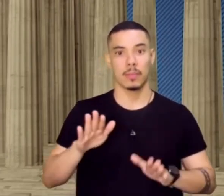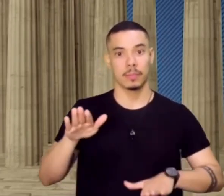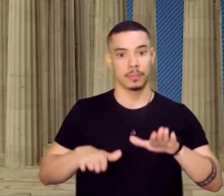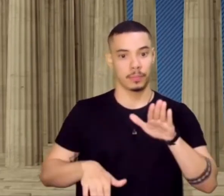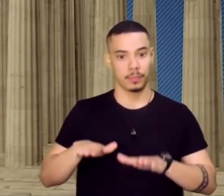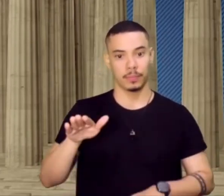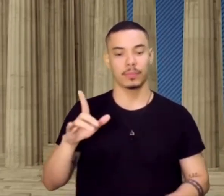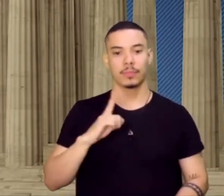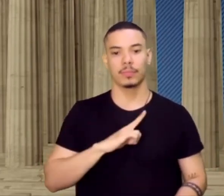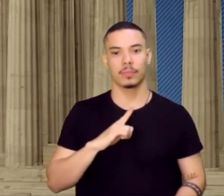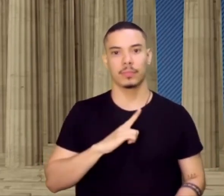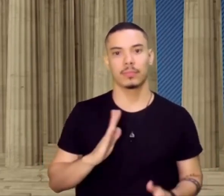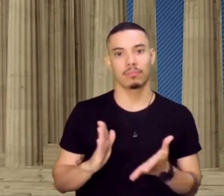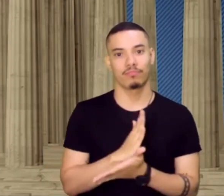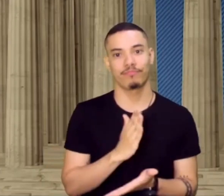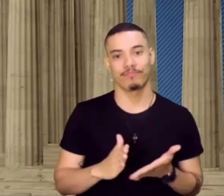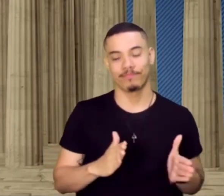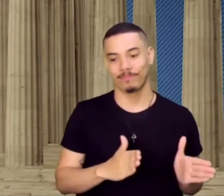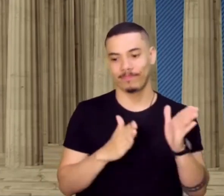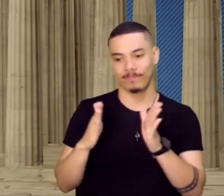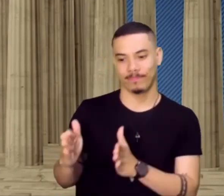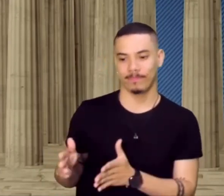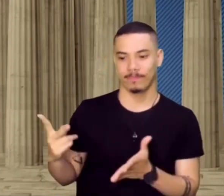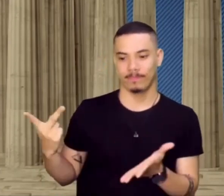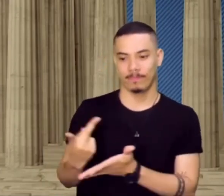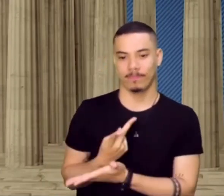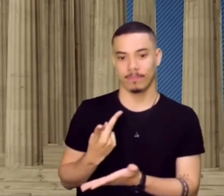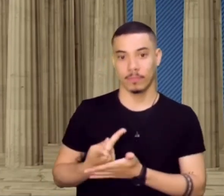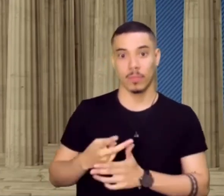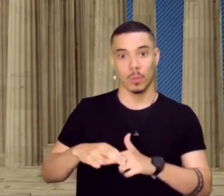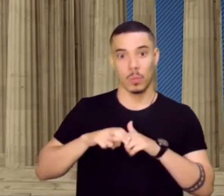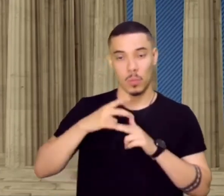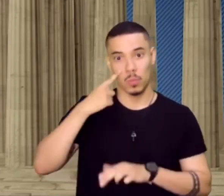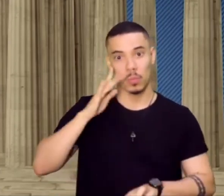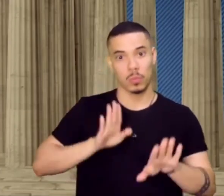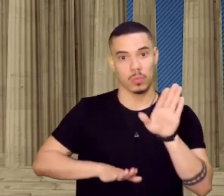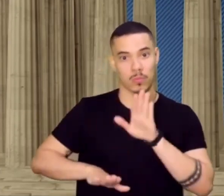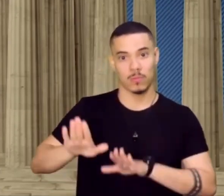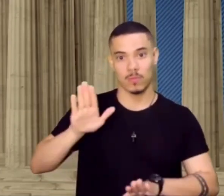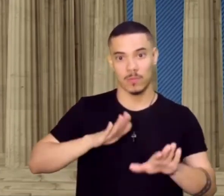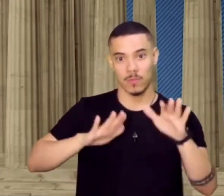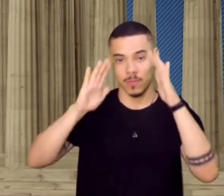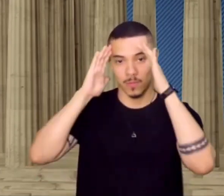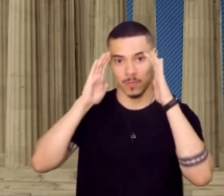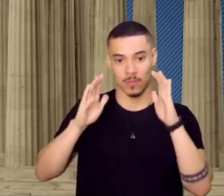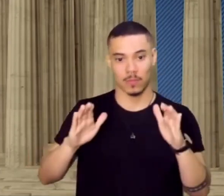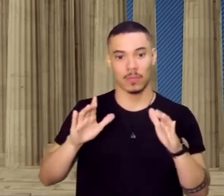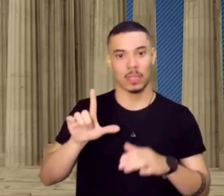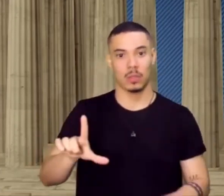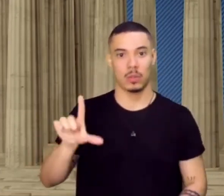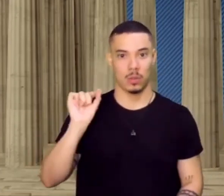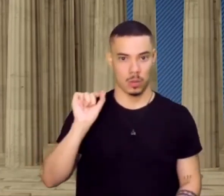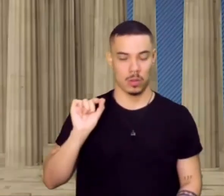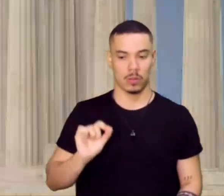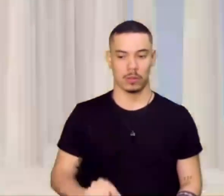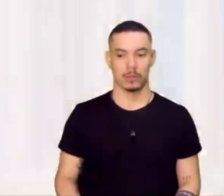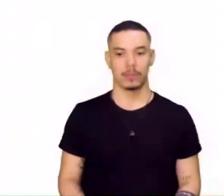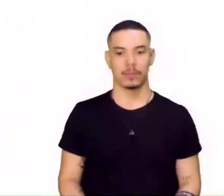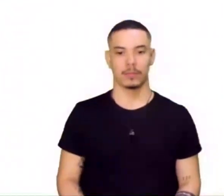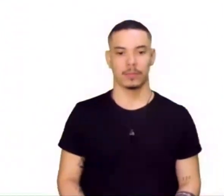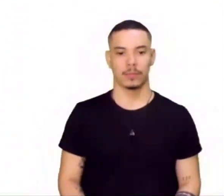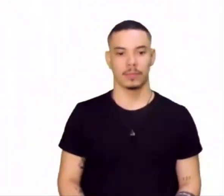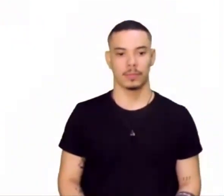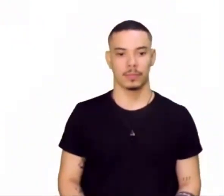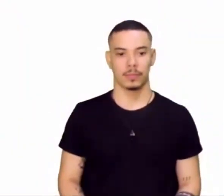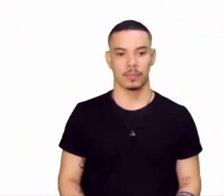ideologias, elas vêm para o lado errado. Por isso, tome cuidado na hora de segui-las, tá, ok? Escolhê-las. Vamos lá? Voltando